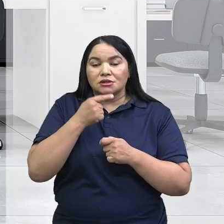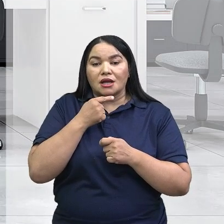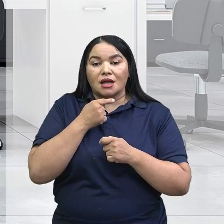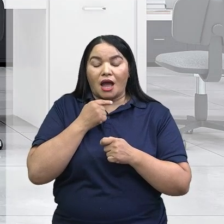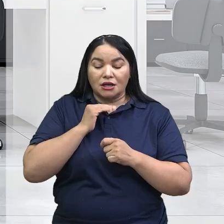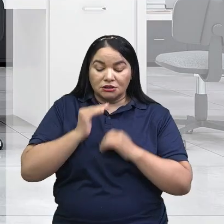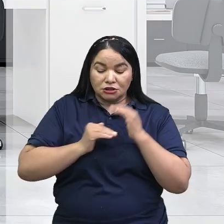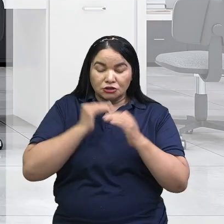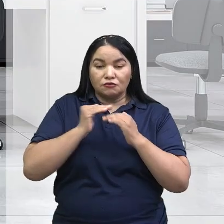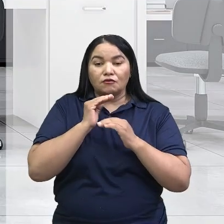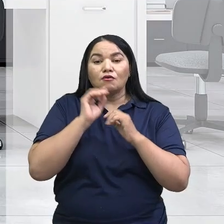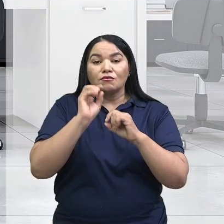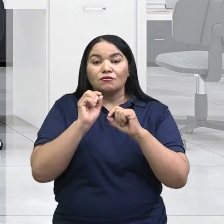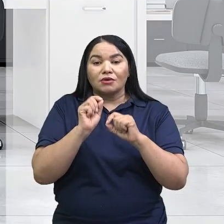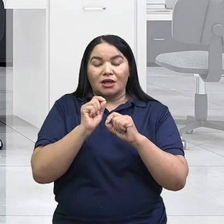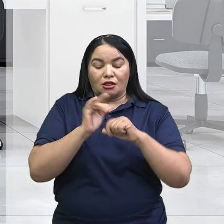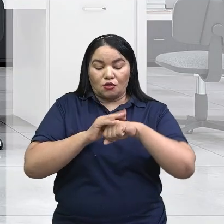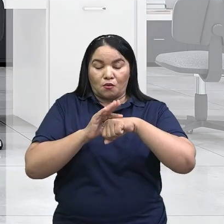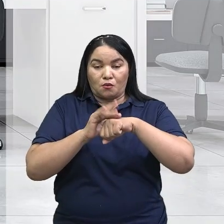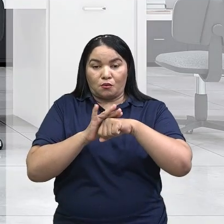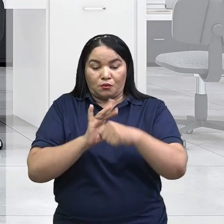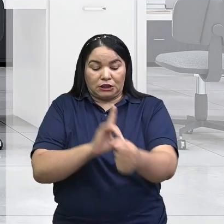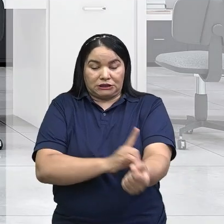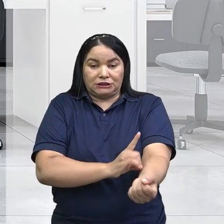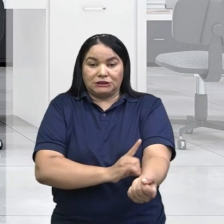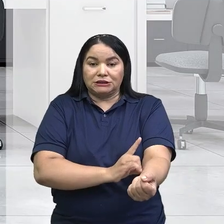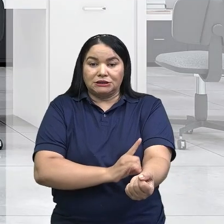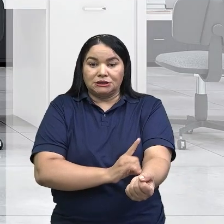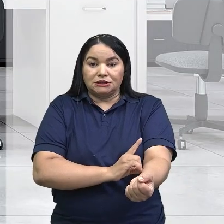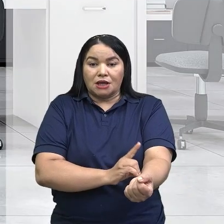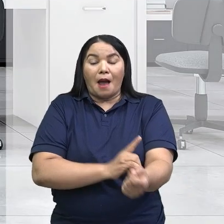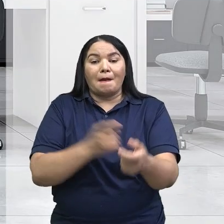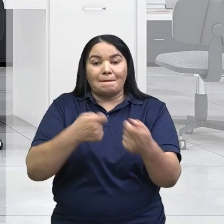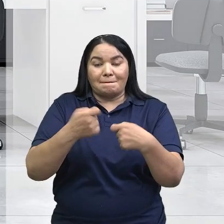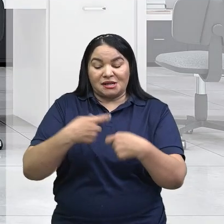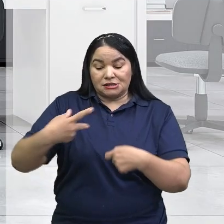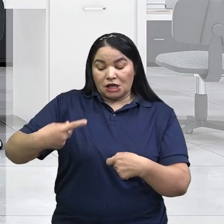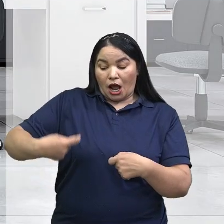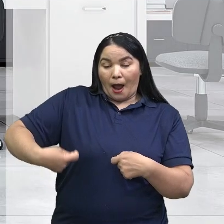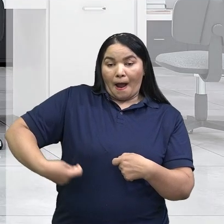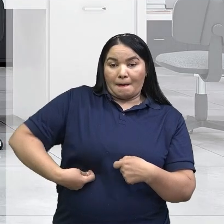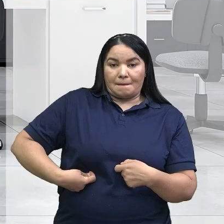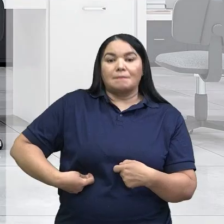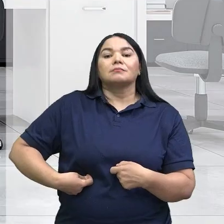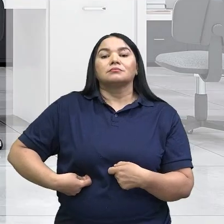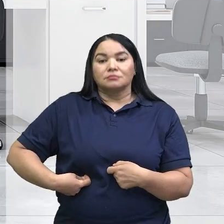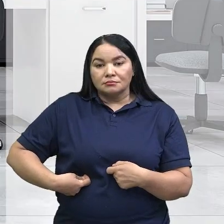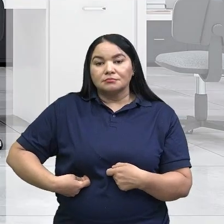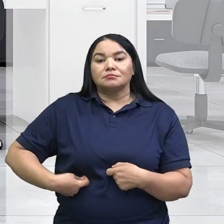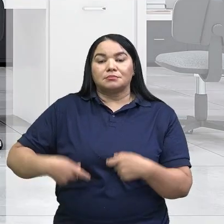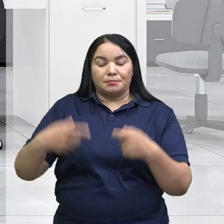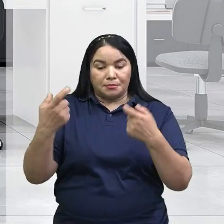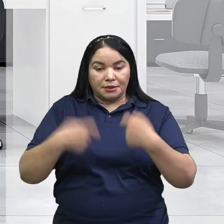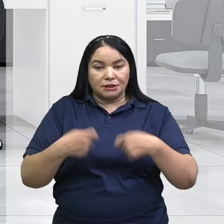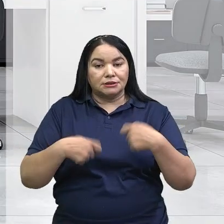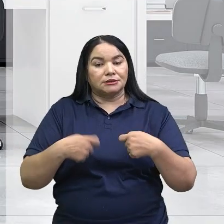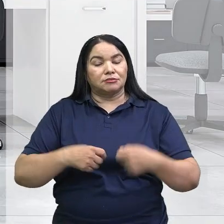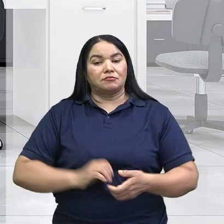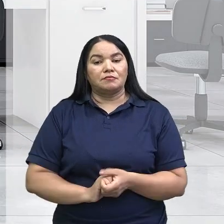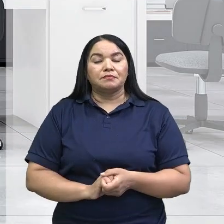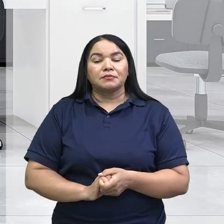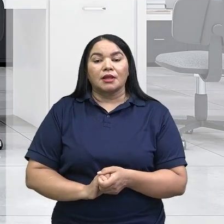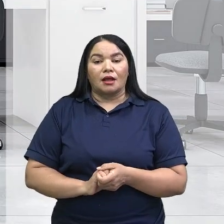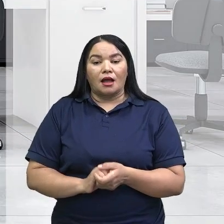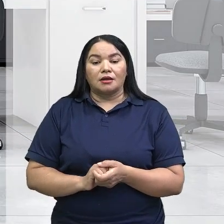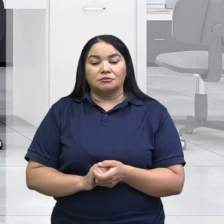né, doença como a diabetes. E elas vão precisar dessa insulina. Às vezes elas precisam aplicar essa insulina, né,